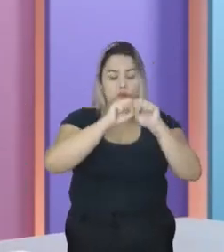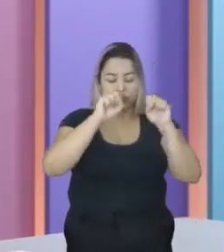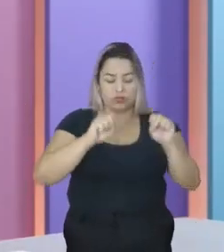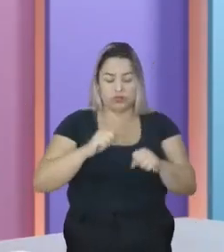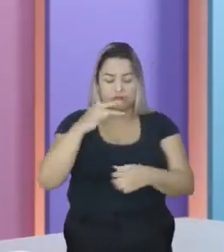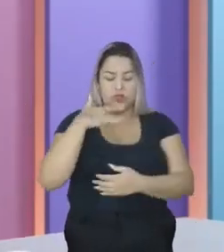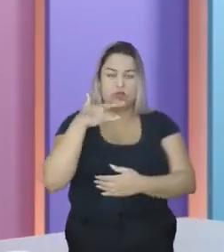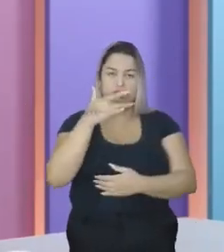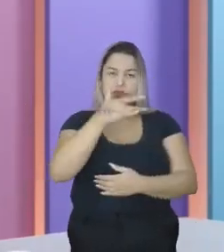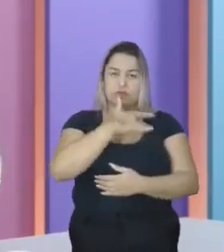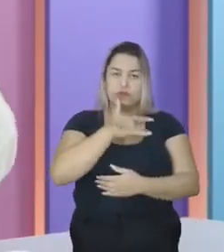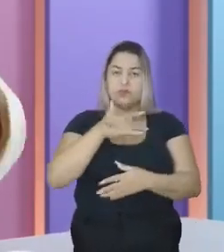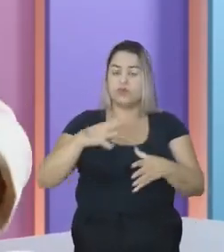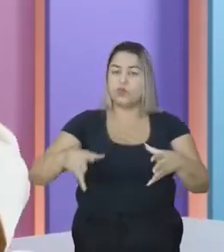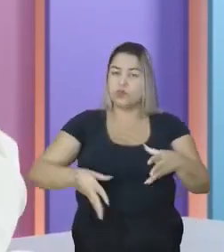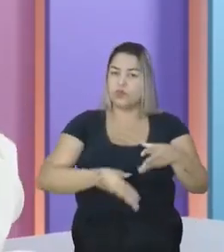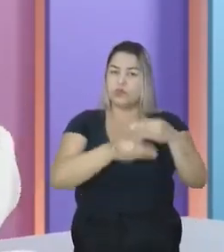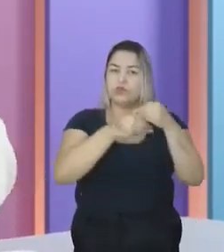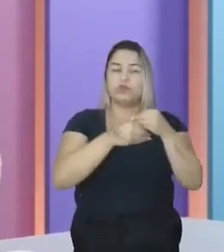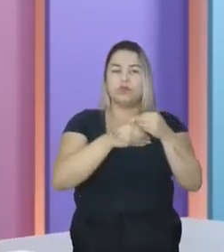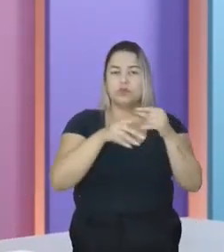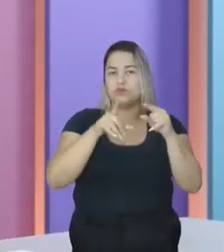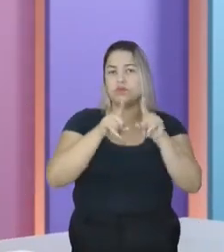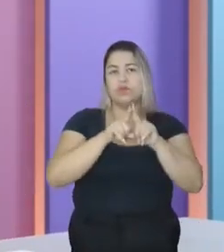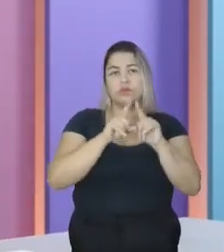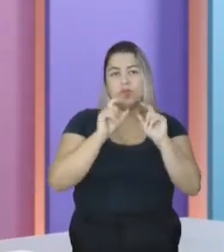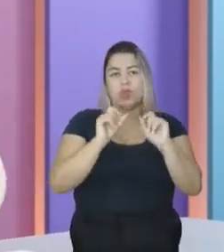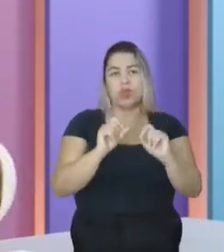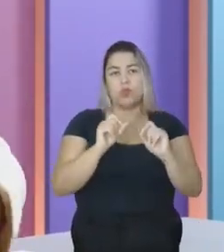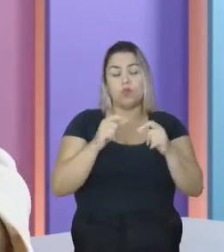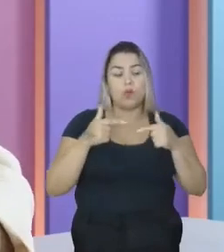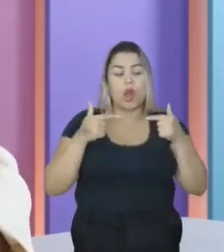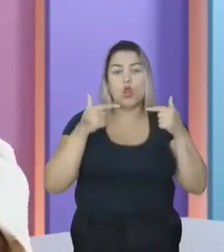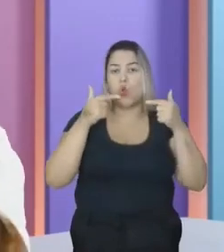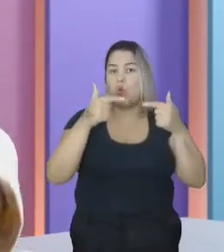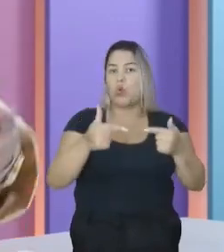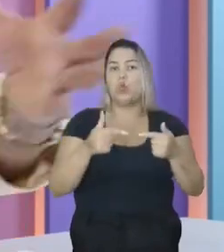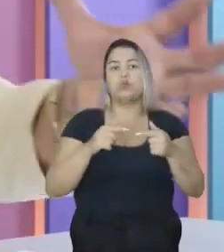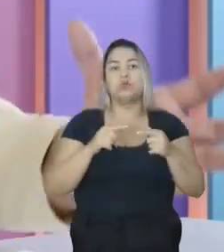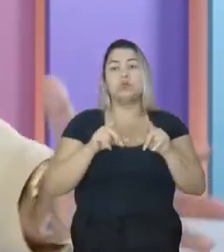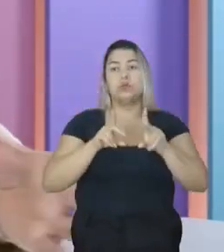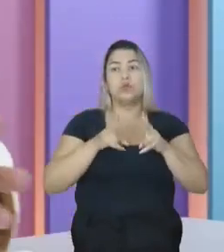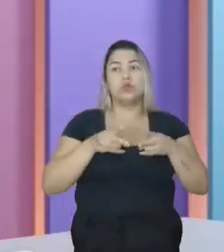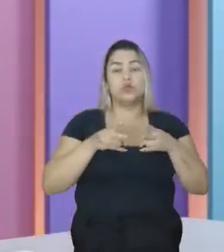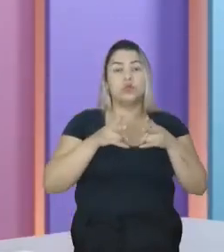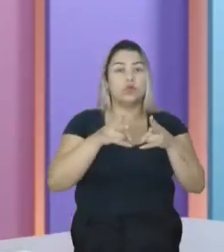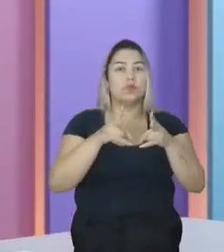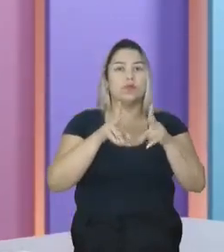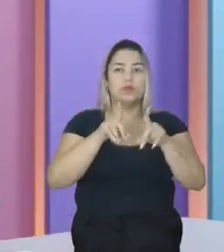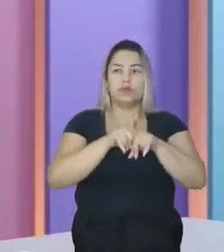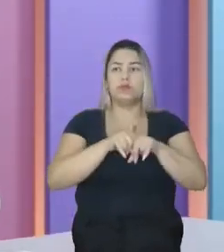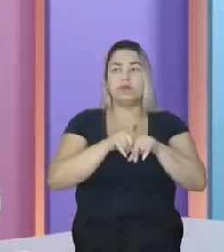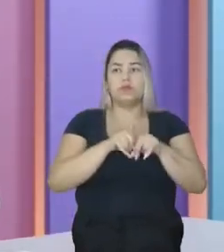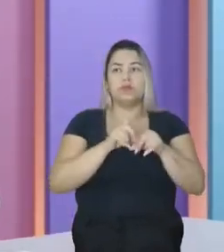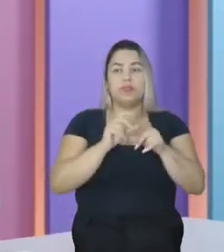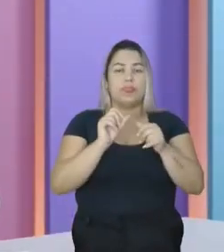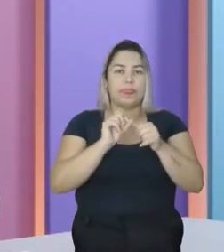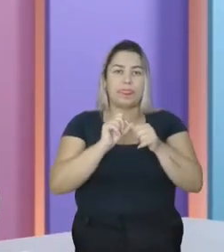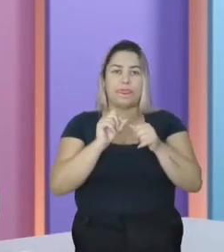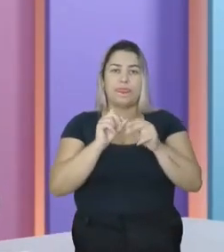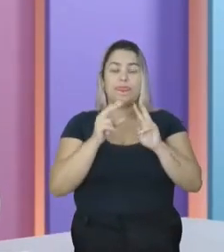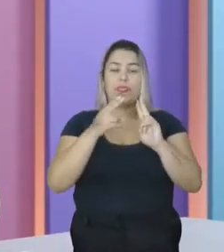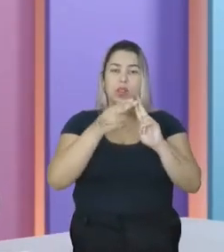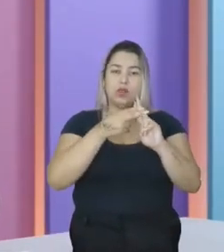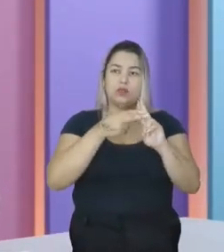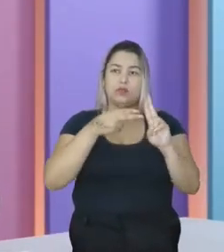sendo implementado. Então, junto com essas reivindicações, vinha uma luta muito consistente pela consolidação do Sistema